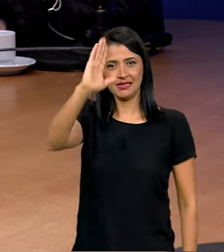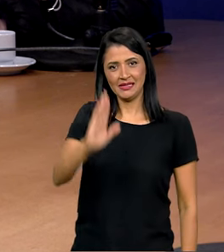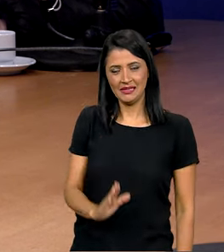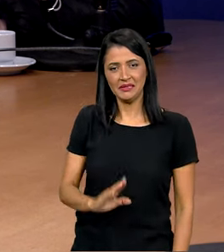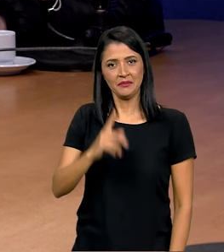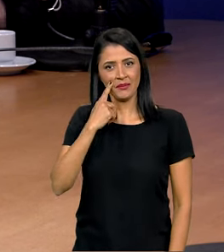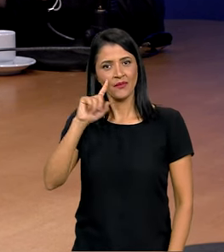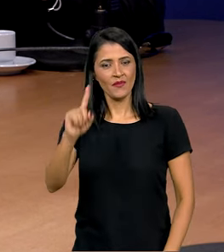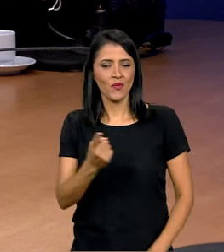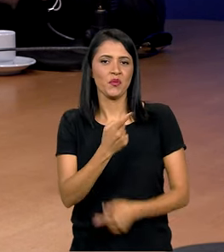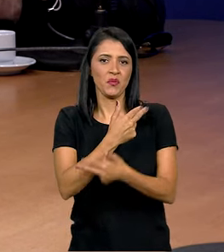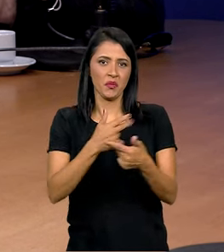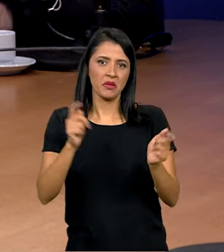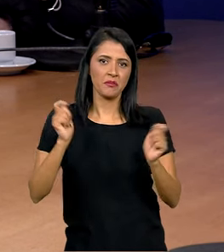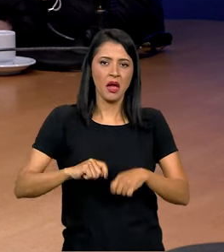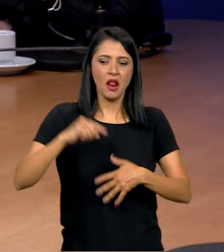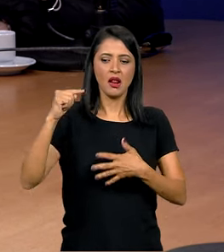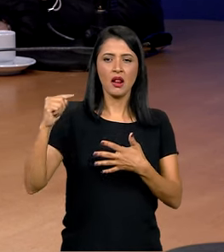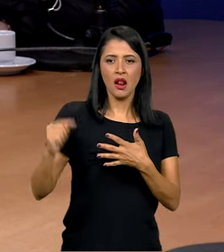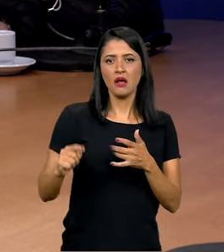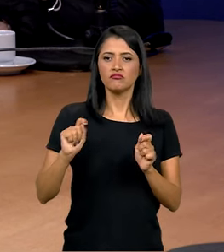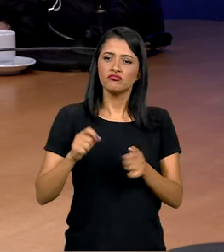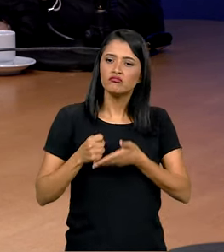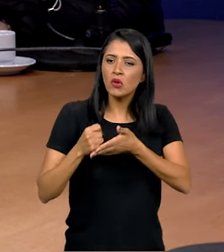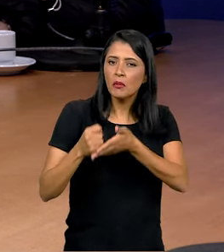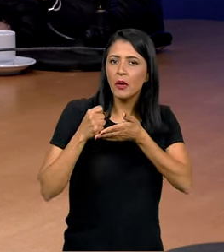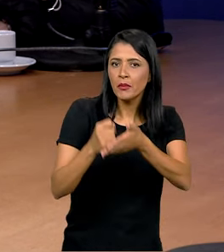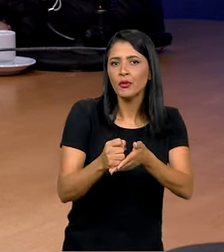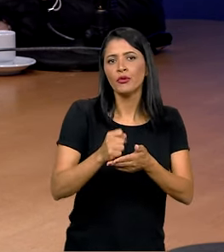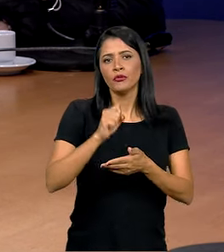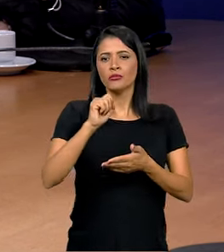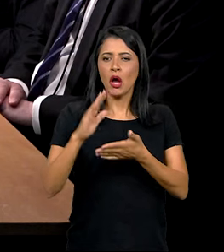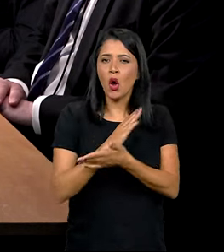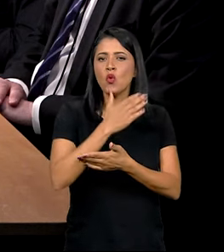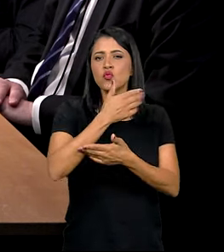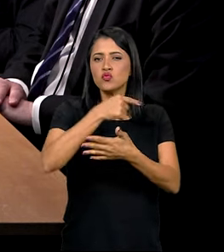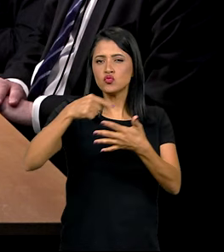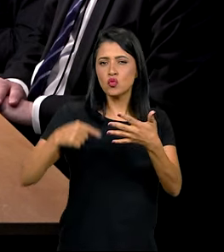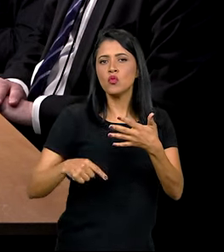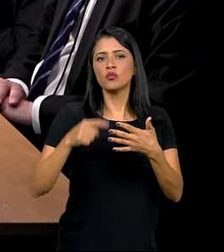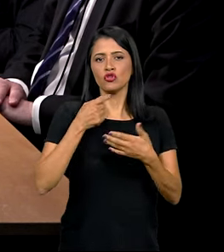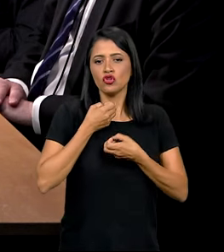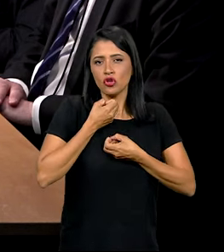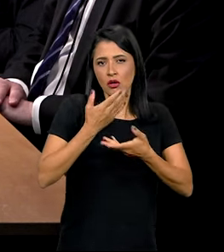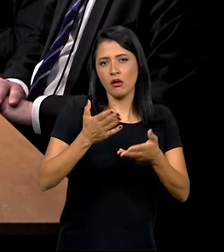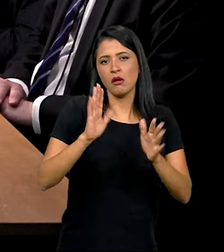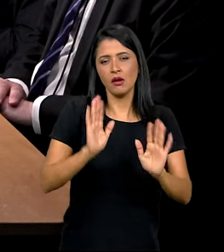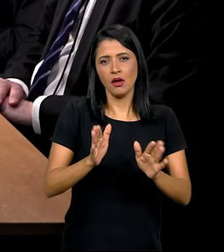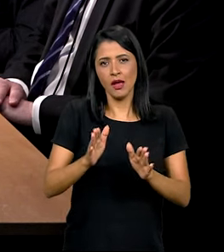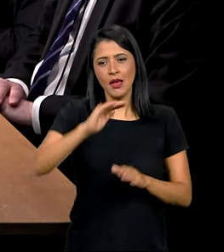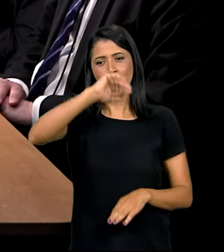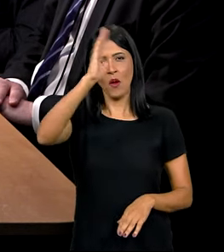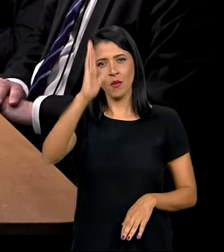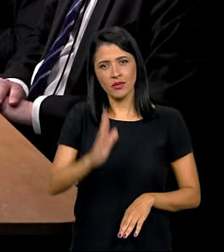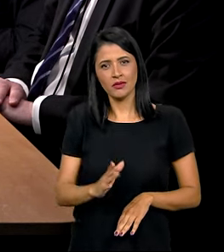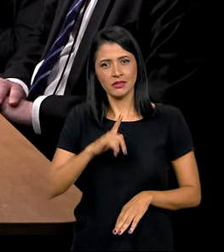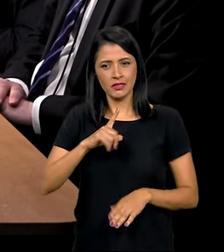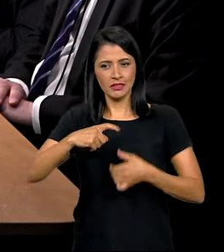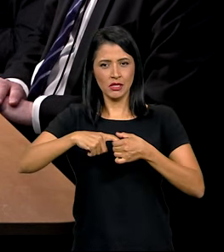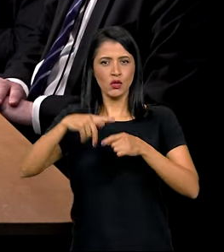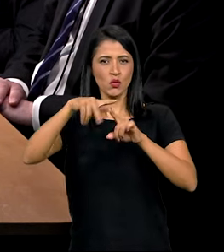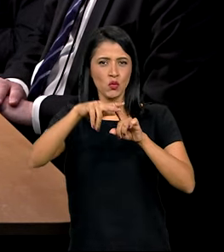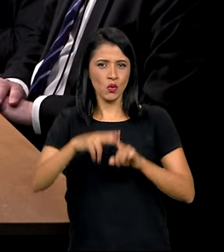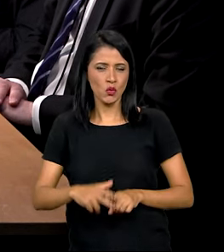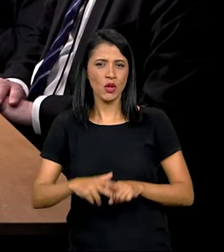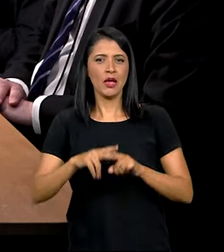eh das muitas possibilidades de contribuição a gente já mencionou algumas aqui né o fato do Brasil pautar a reforma